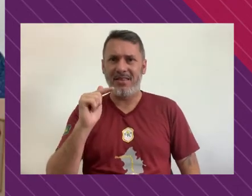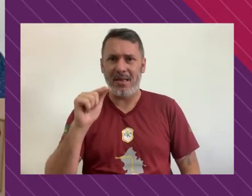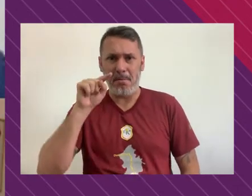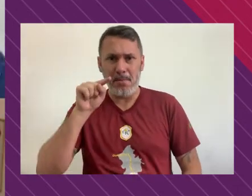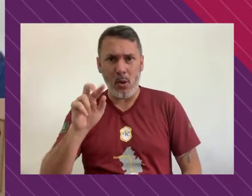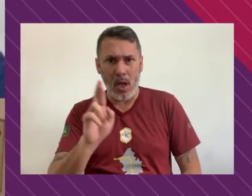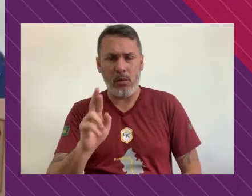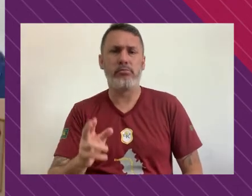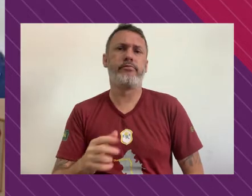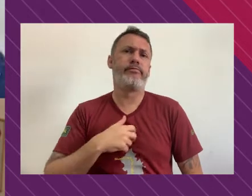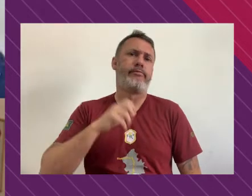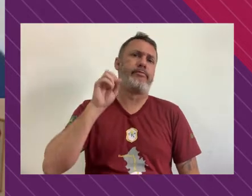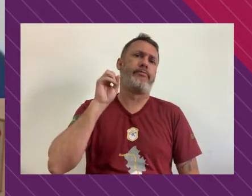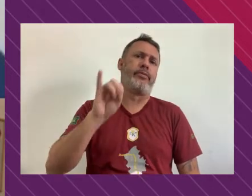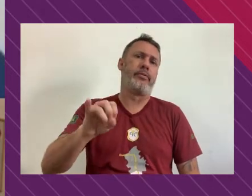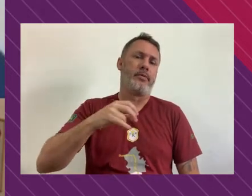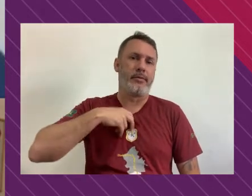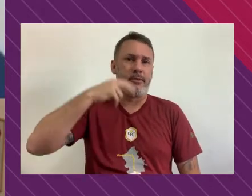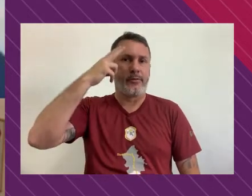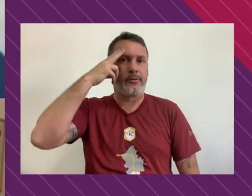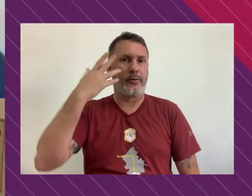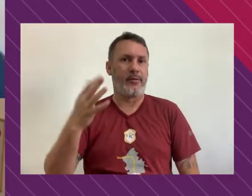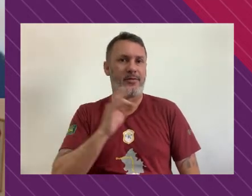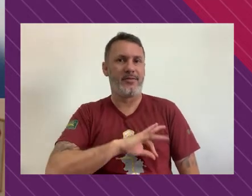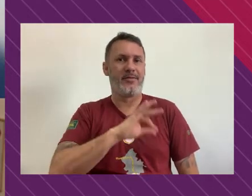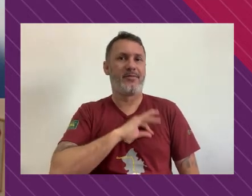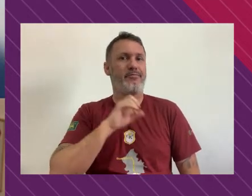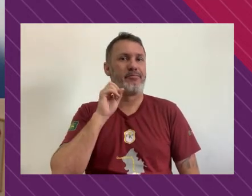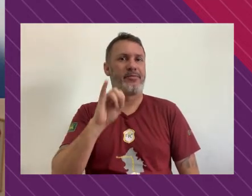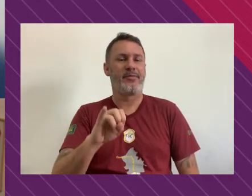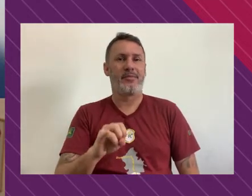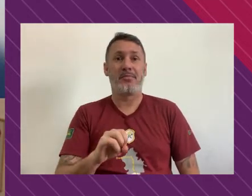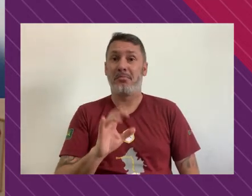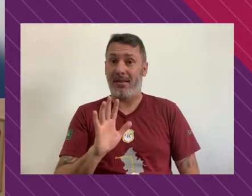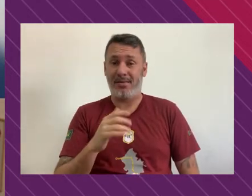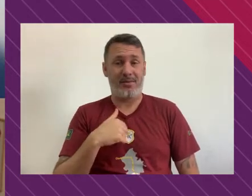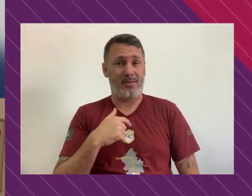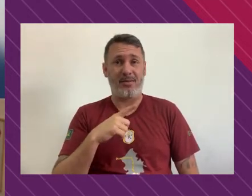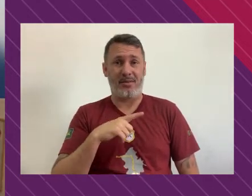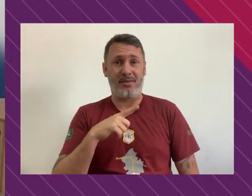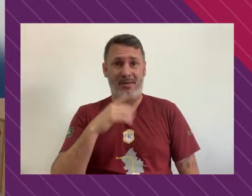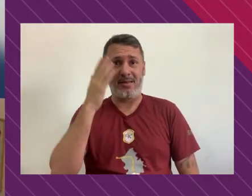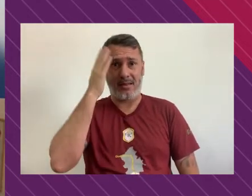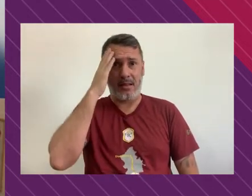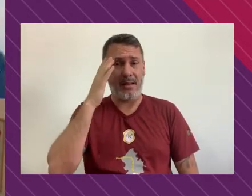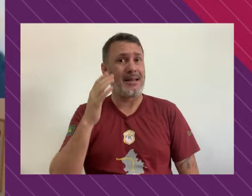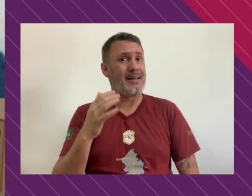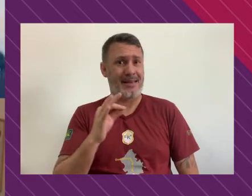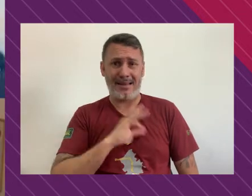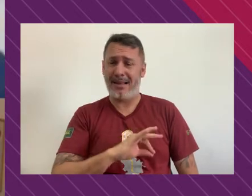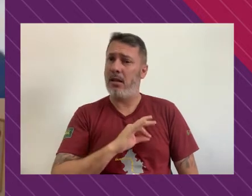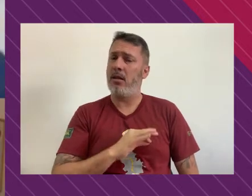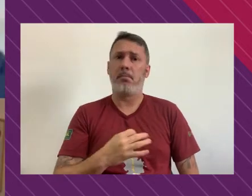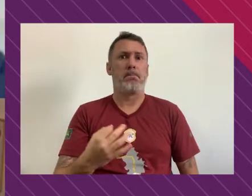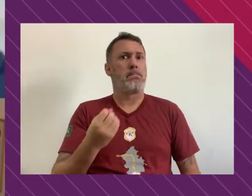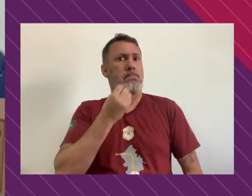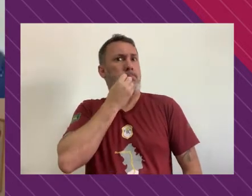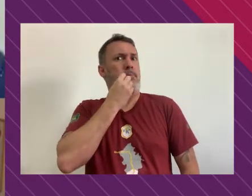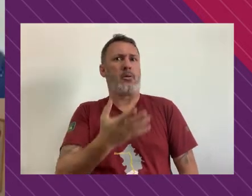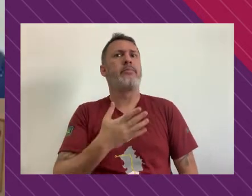por exemplo, mais de 50% das famílias vivem com uma